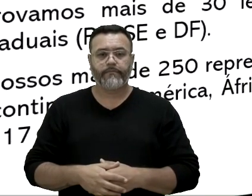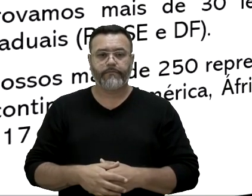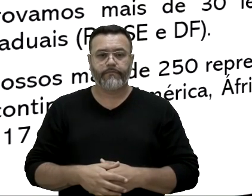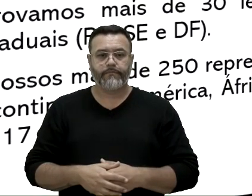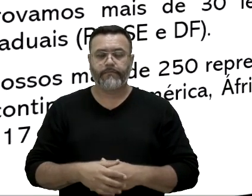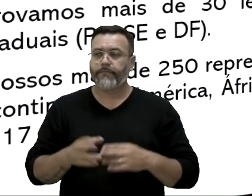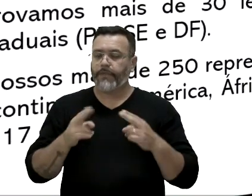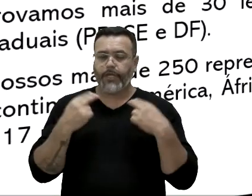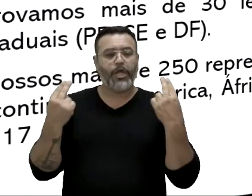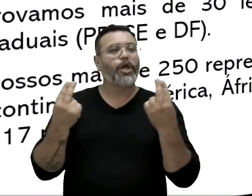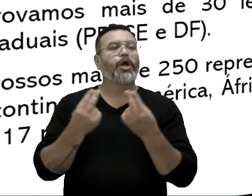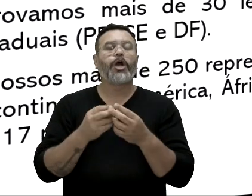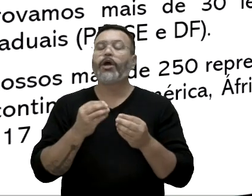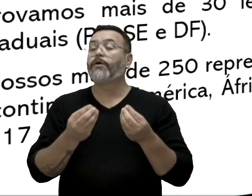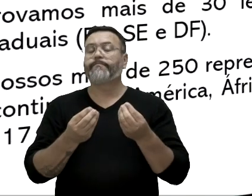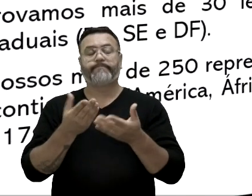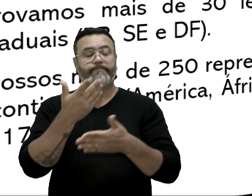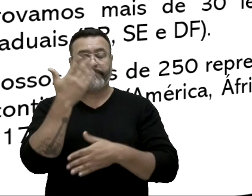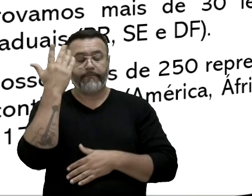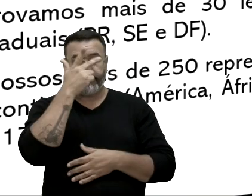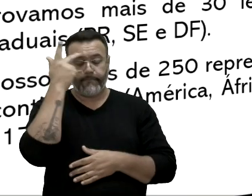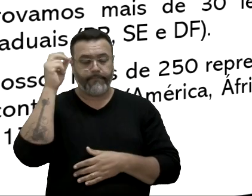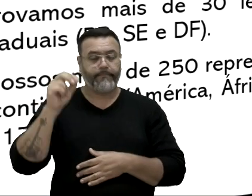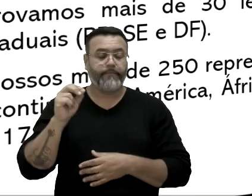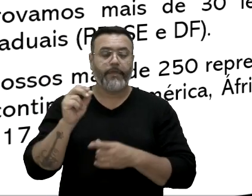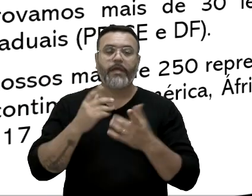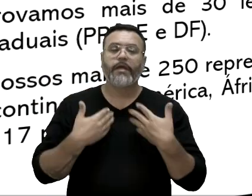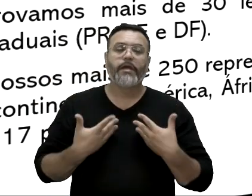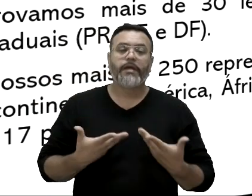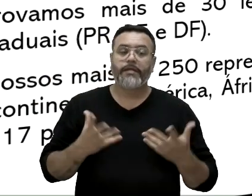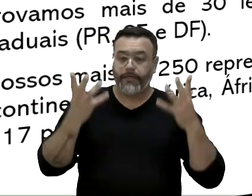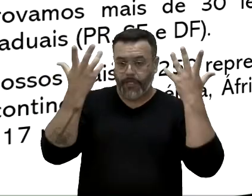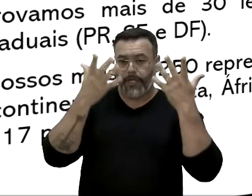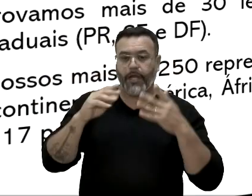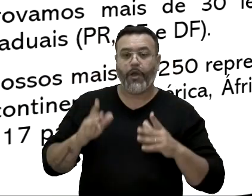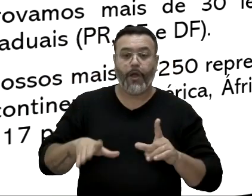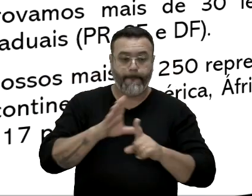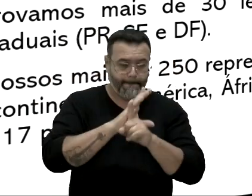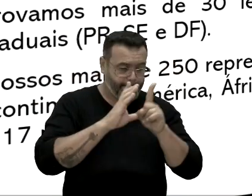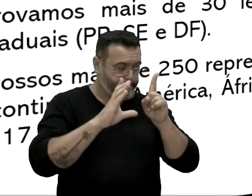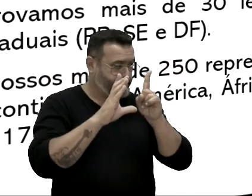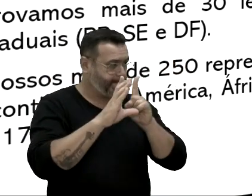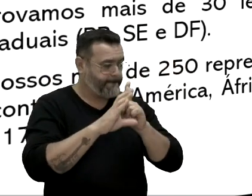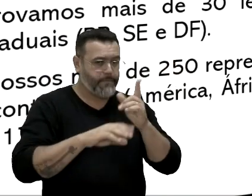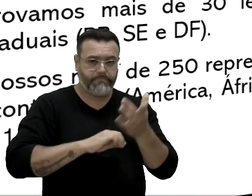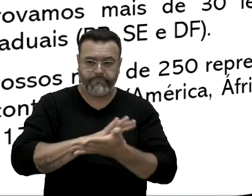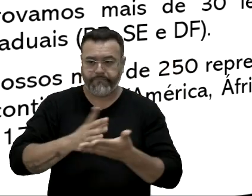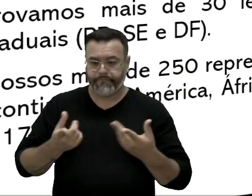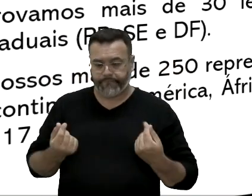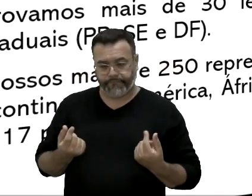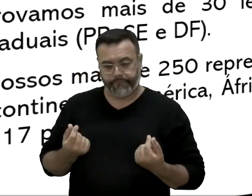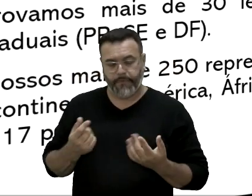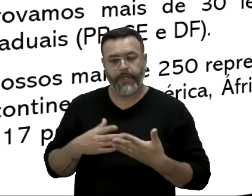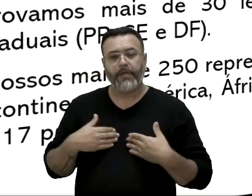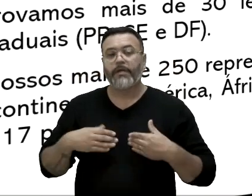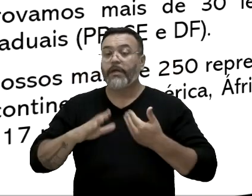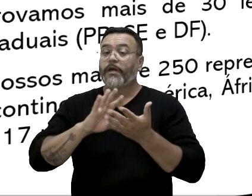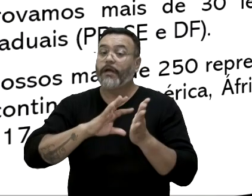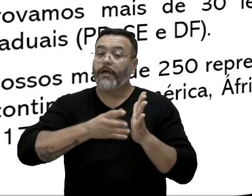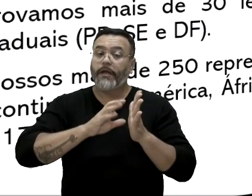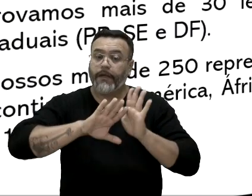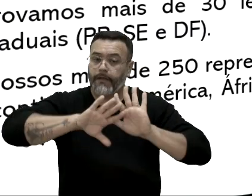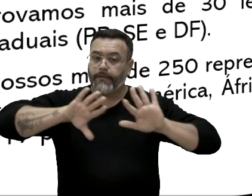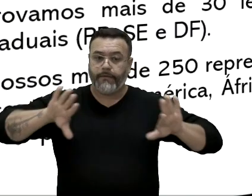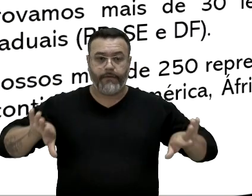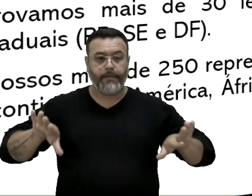Quem somos, né, da campanha Maio Furta Cor? É uma campanha comunitária, sem fins lucrativos, democrática, apartidária, que visa